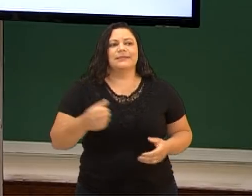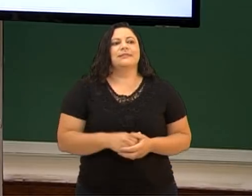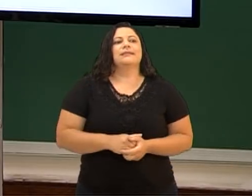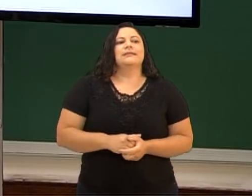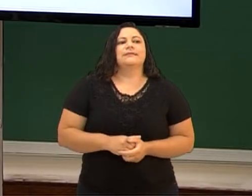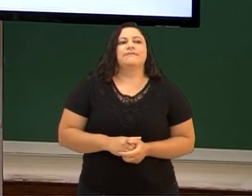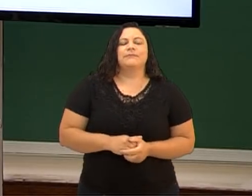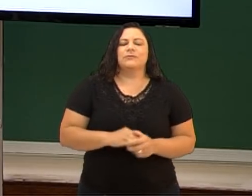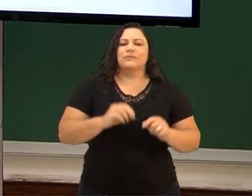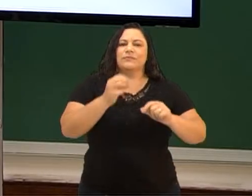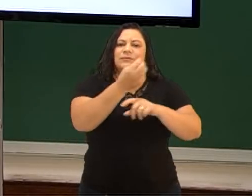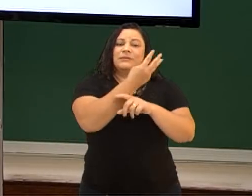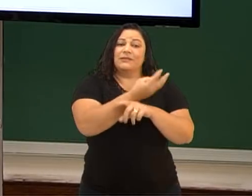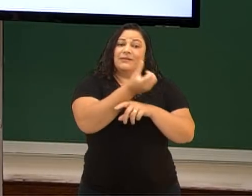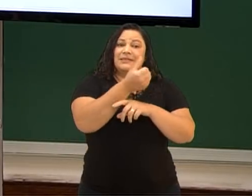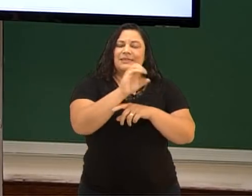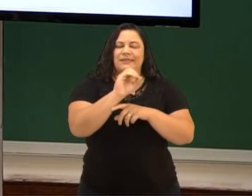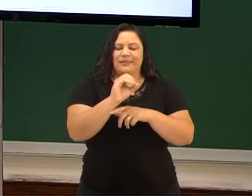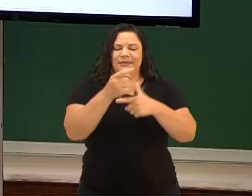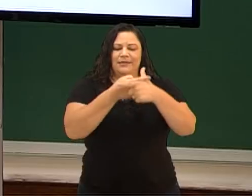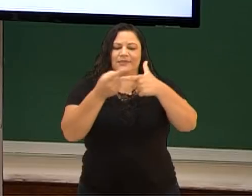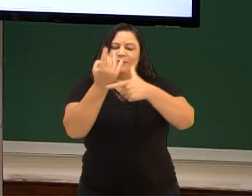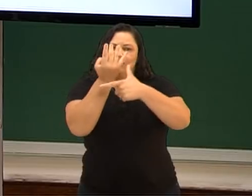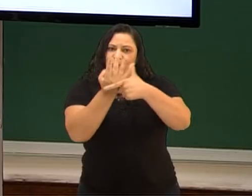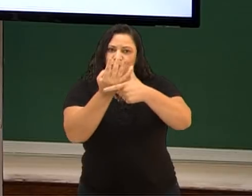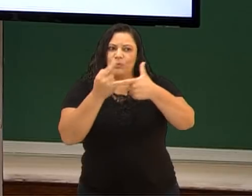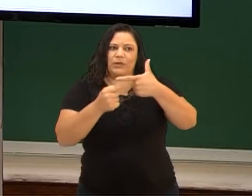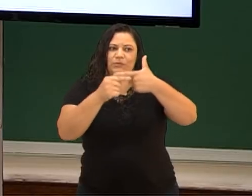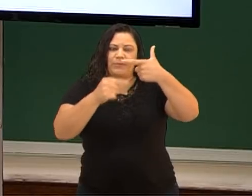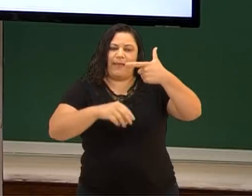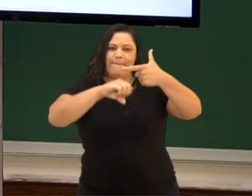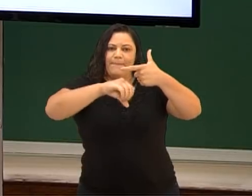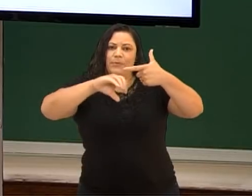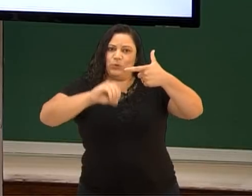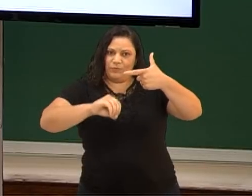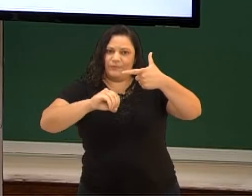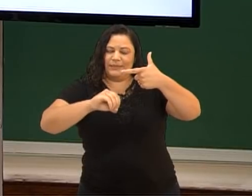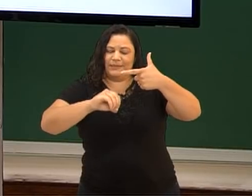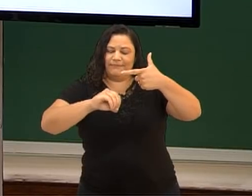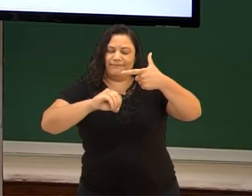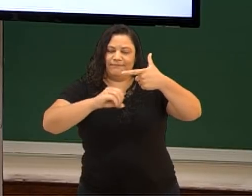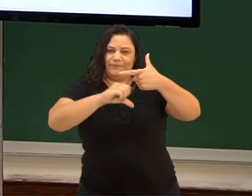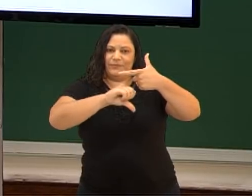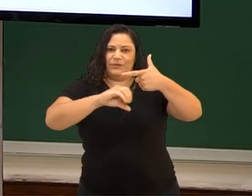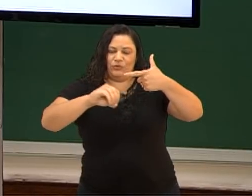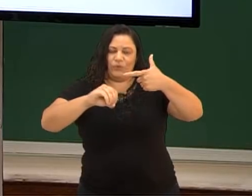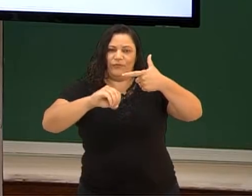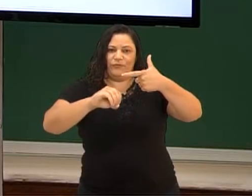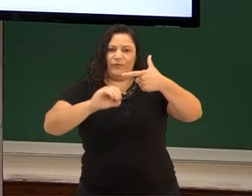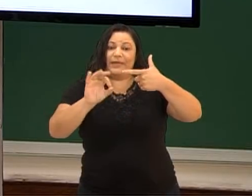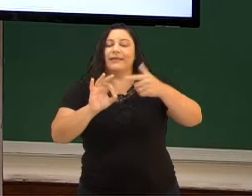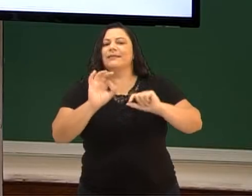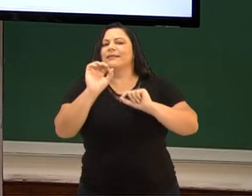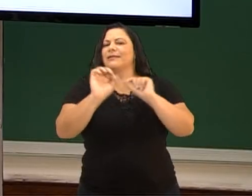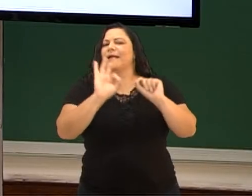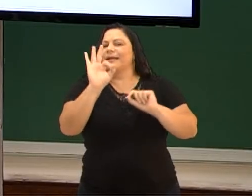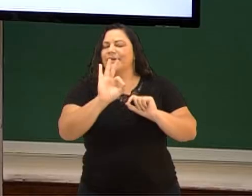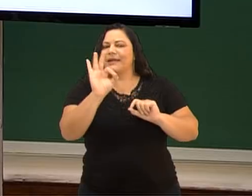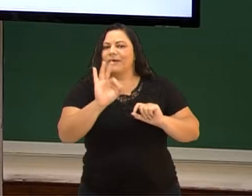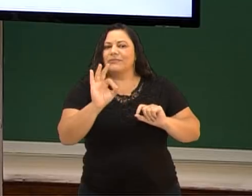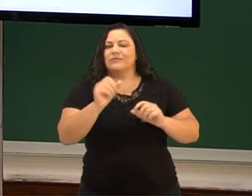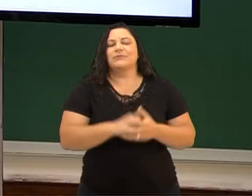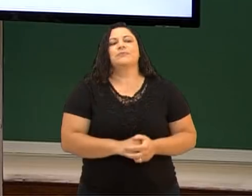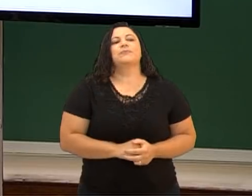nada. Abaixei o zero, 4 vezes 0, 0, para 0, nada. Eu encontrei o quê? 90 graus, que é a quarta